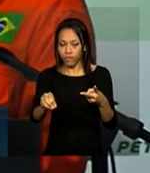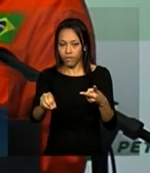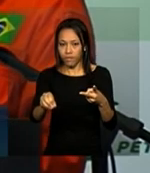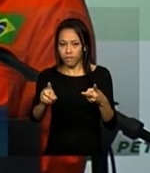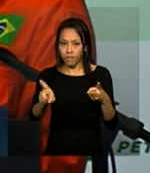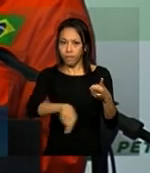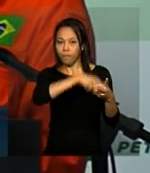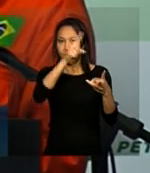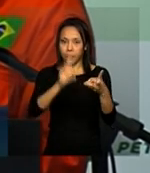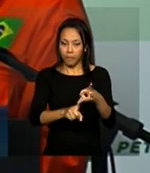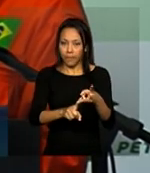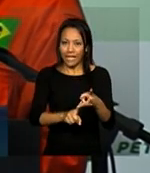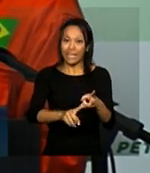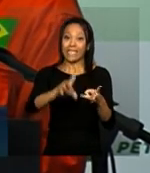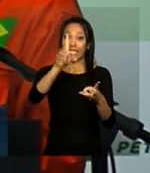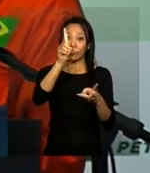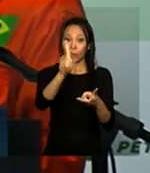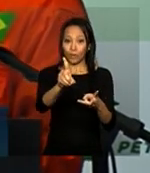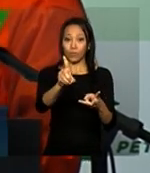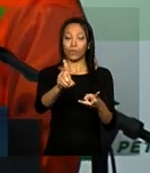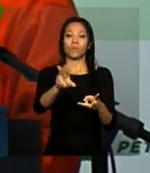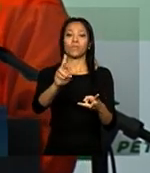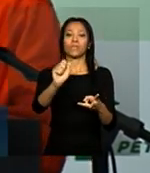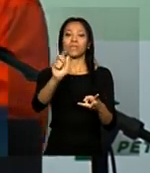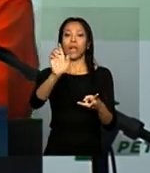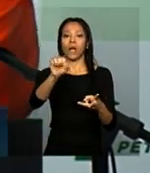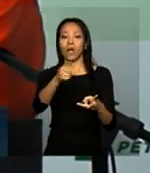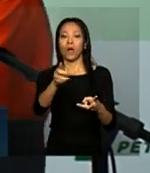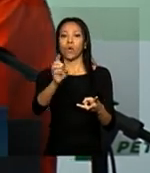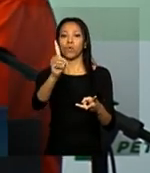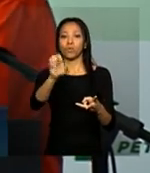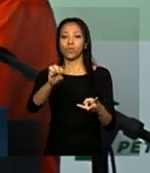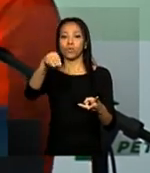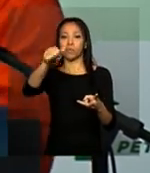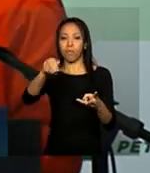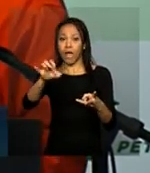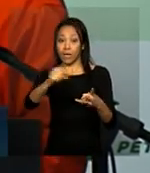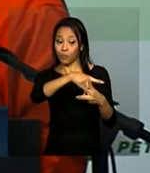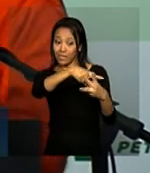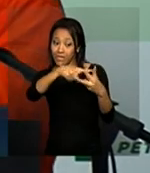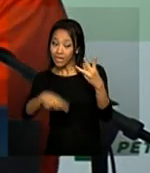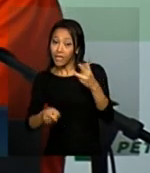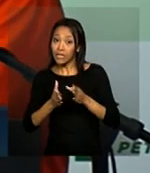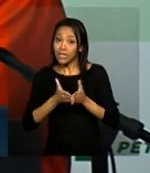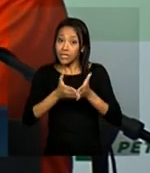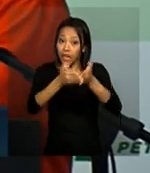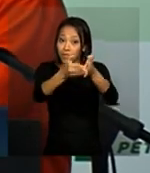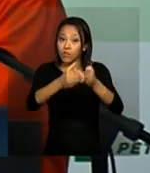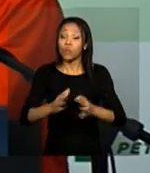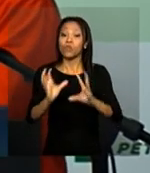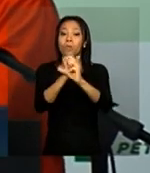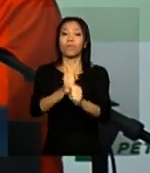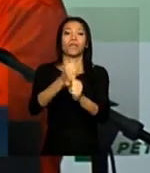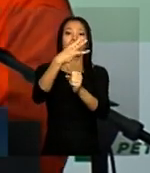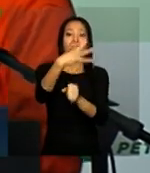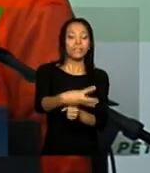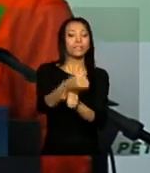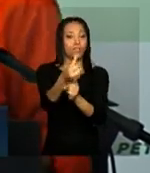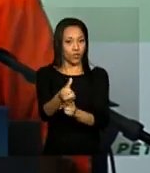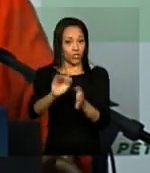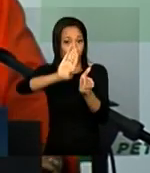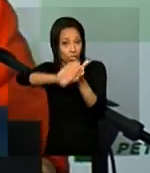o Dragão dos Mares, e com esses 3 dá 22, tira esses 3 dá